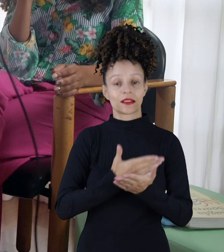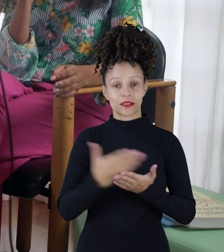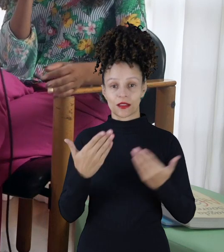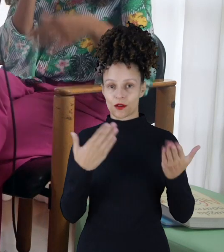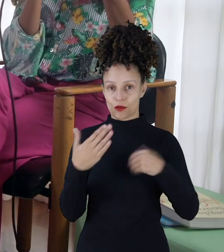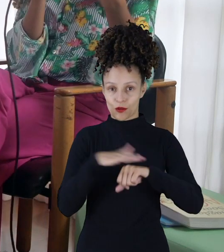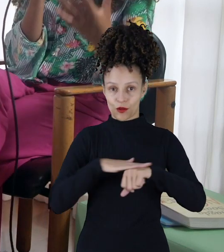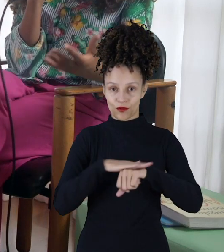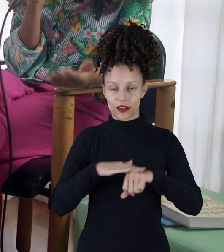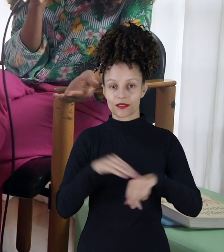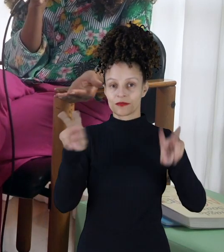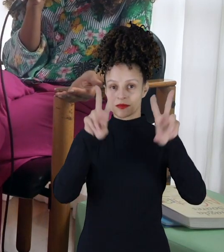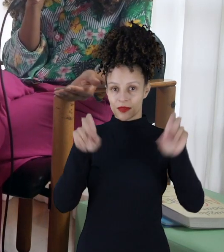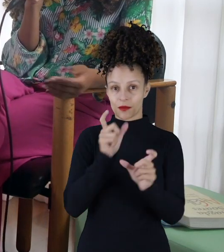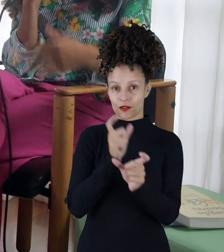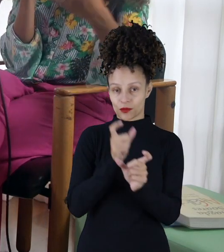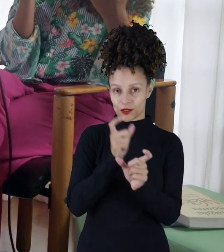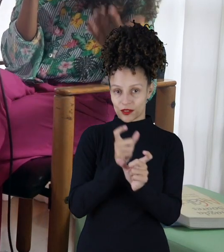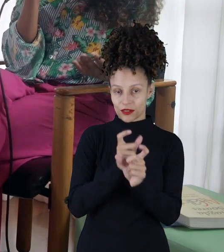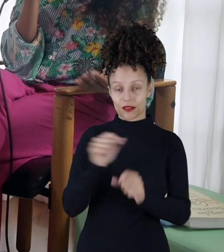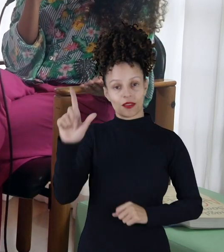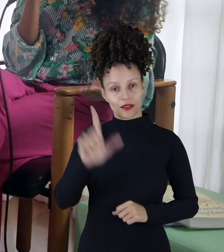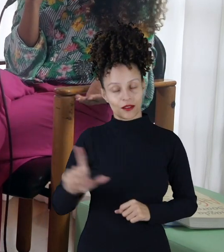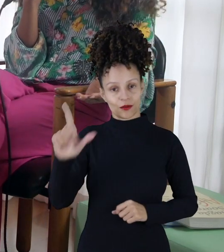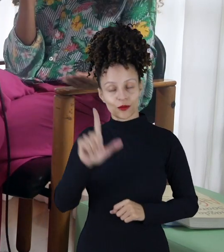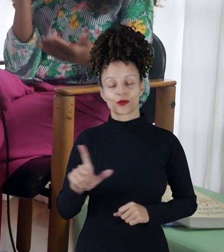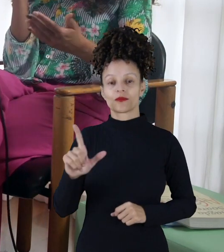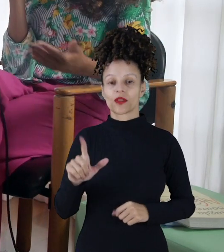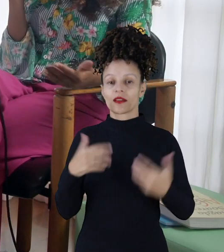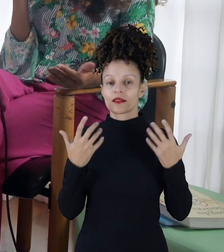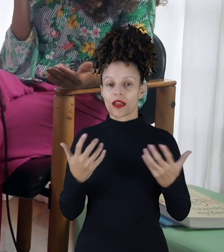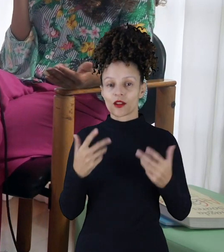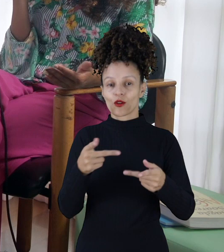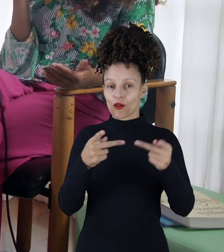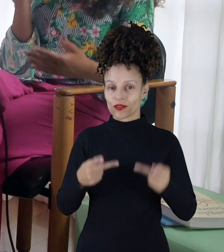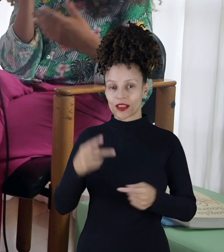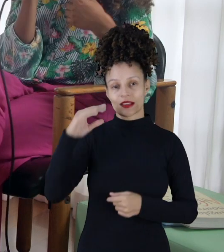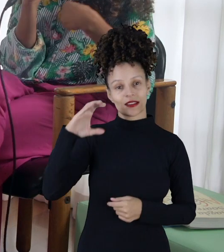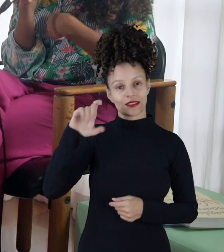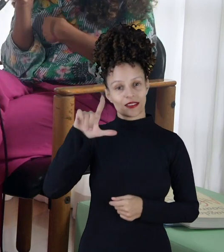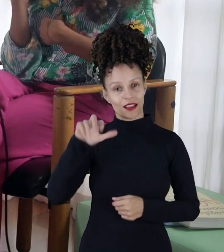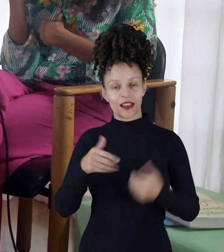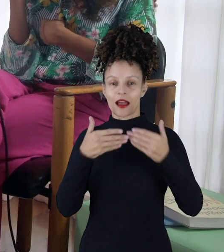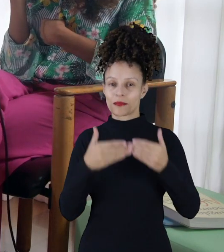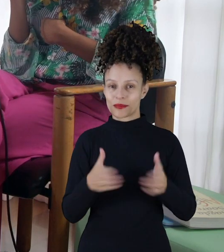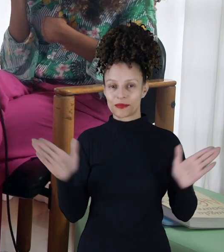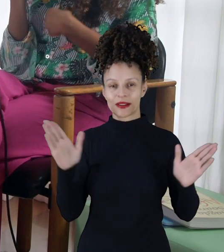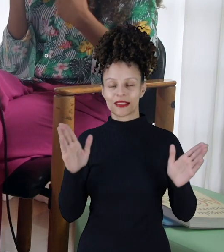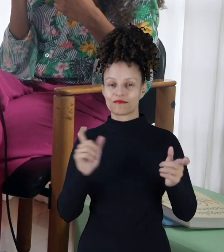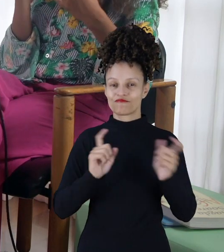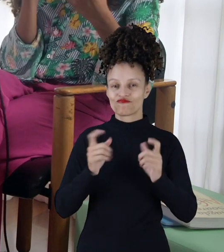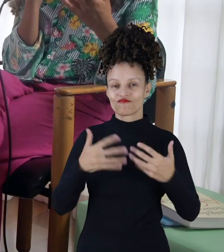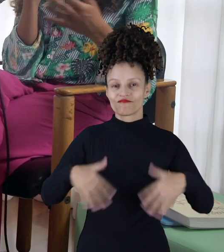bom. Para iniciar essa conversa, falando sobre alfabetização e literatura, eu quero convidar a Célia